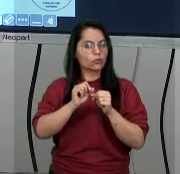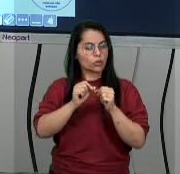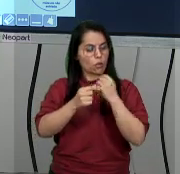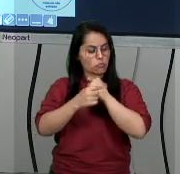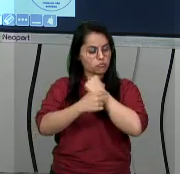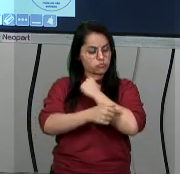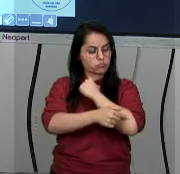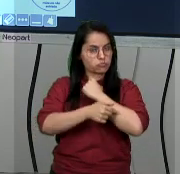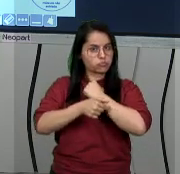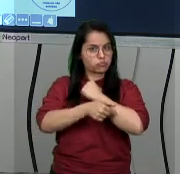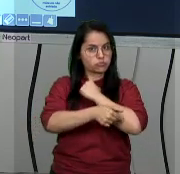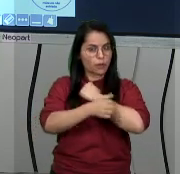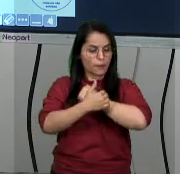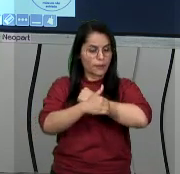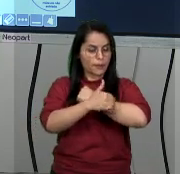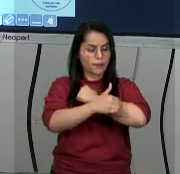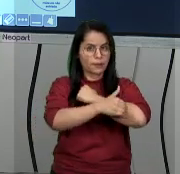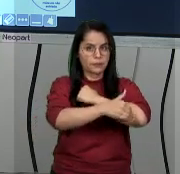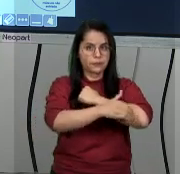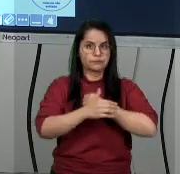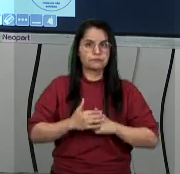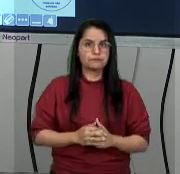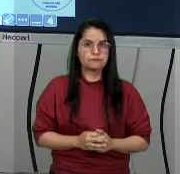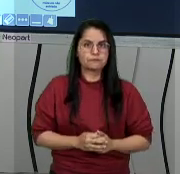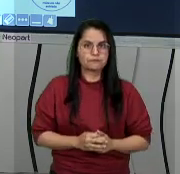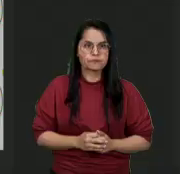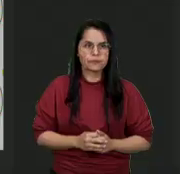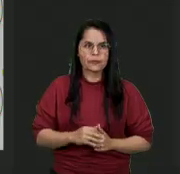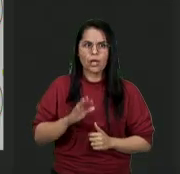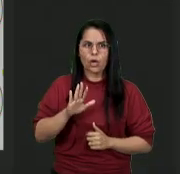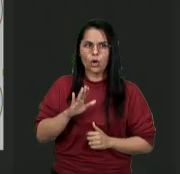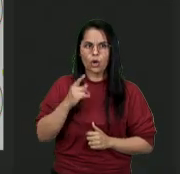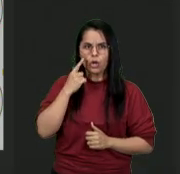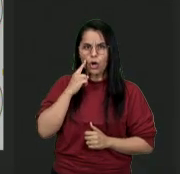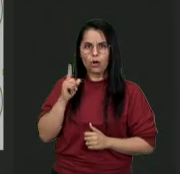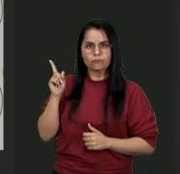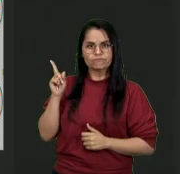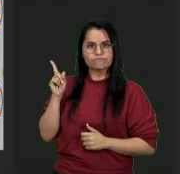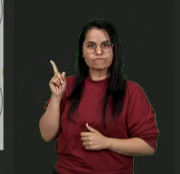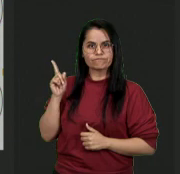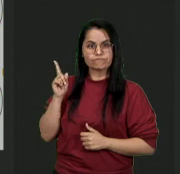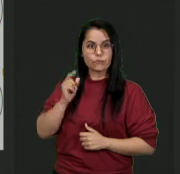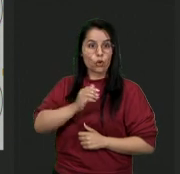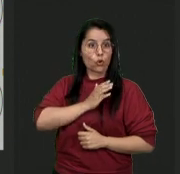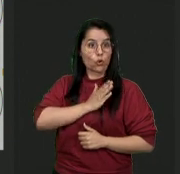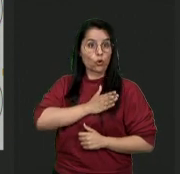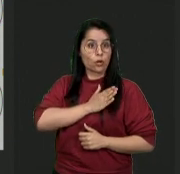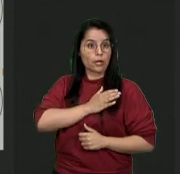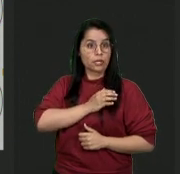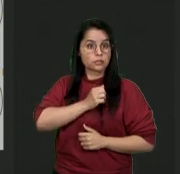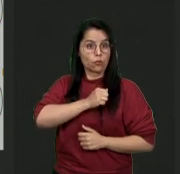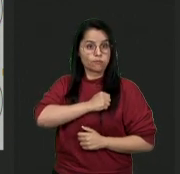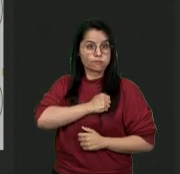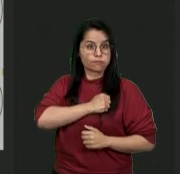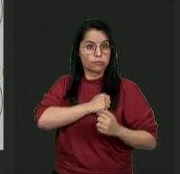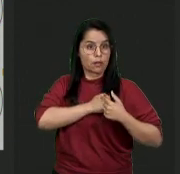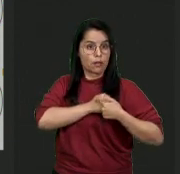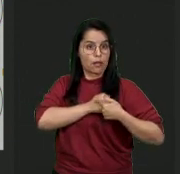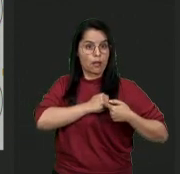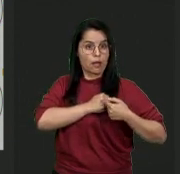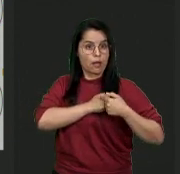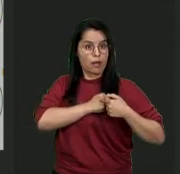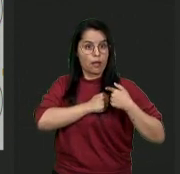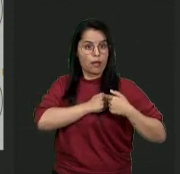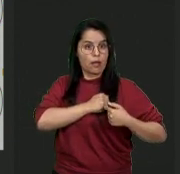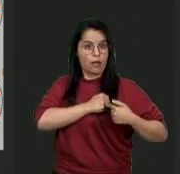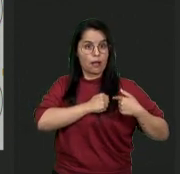musculatura estriada esquelética. Já a musculatura do coração, por exemplo, é uma musculatura